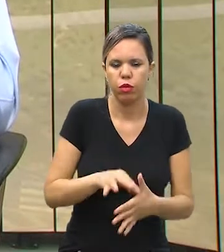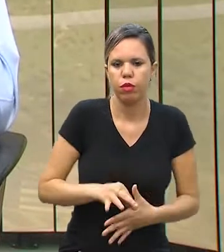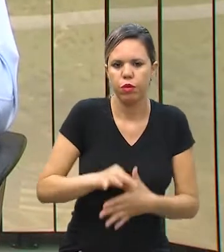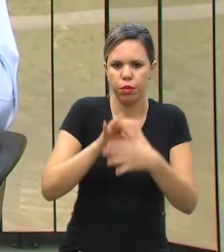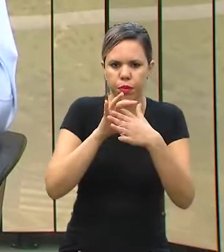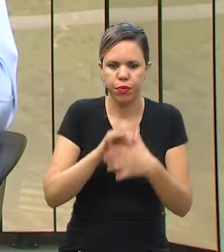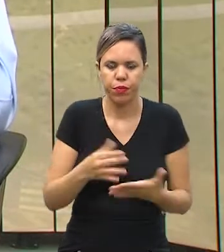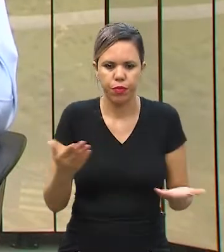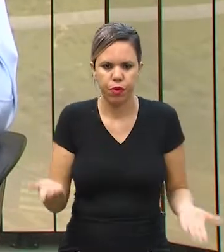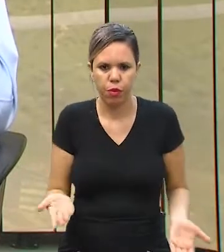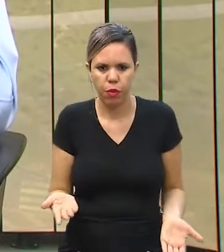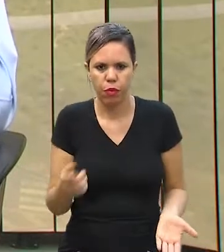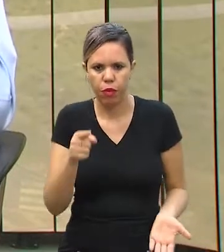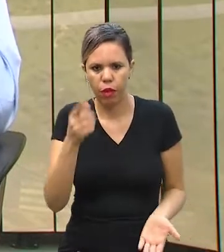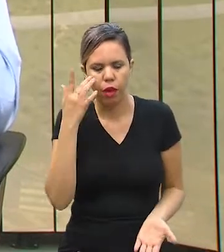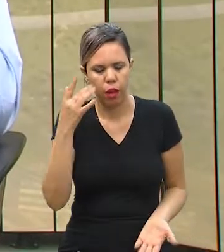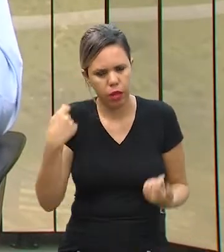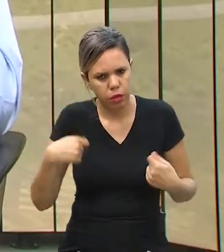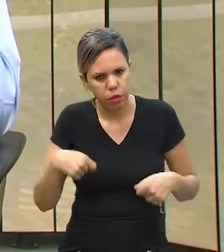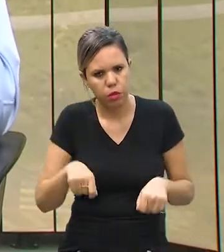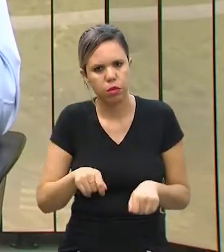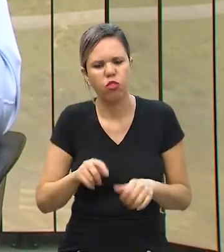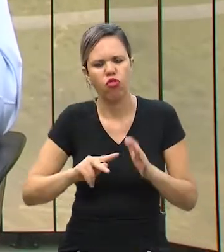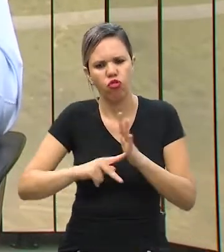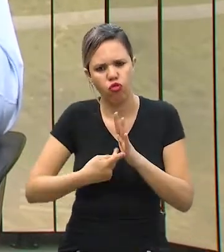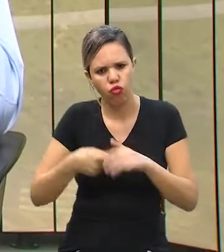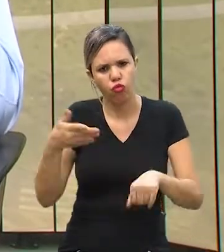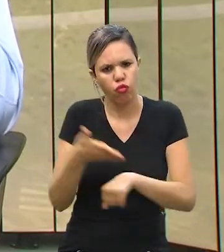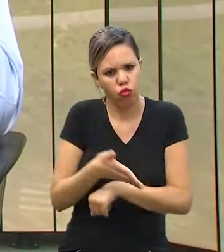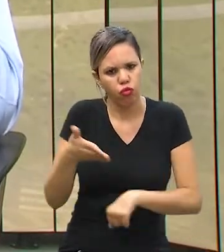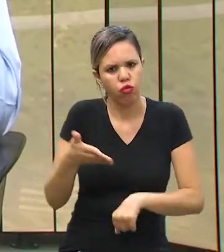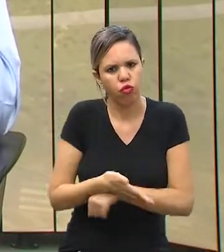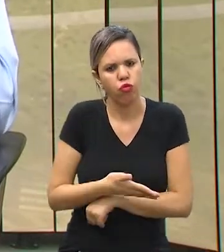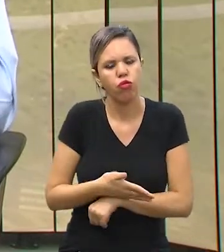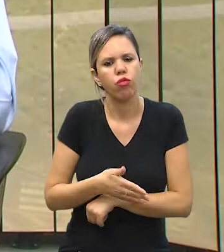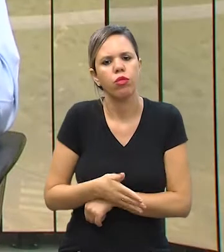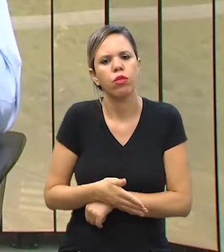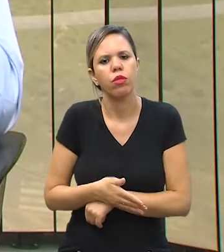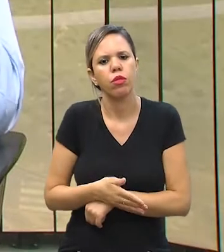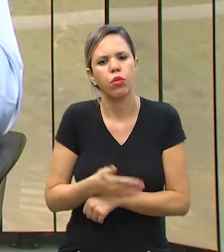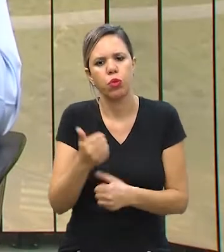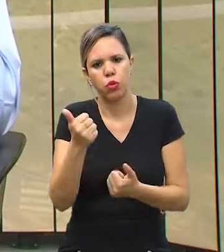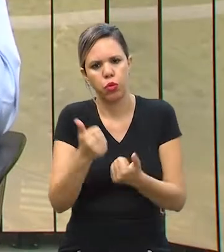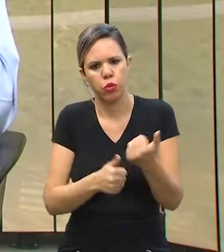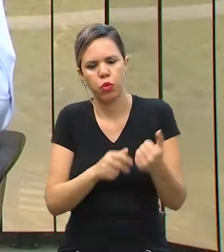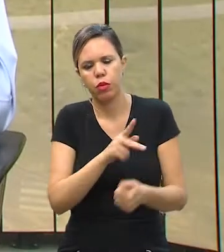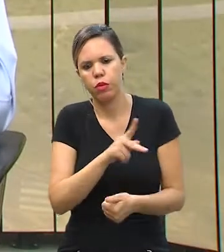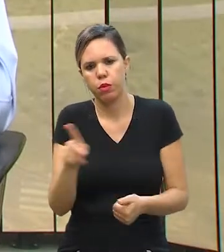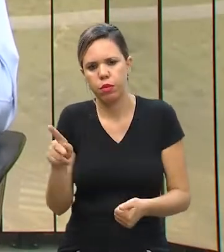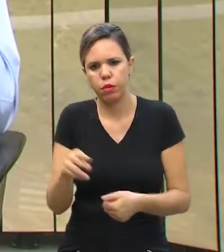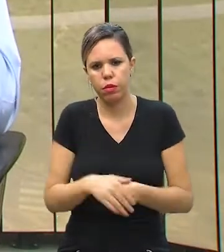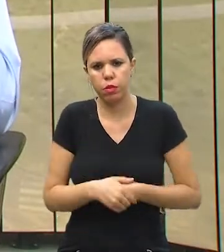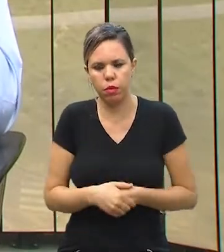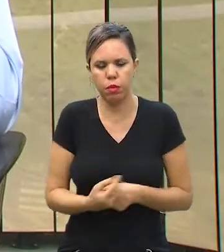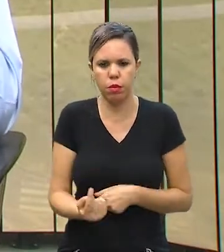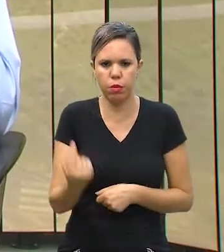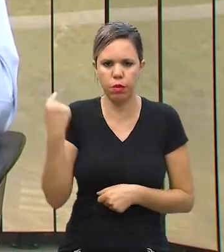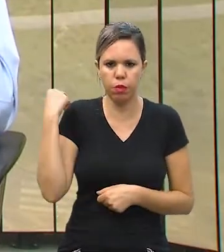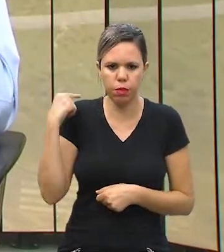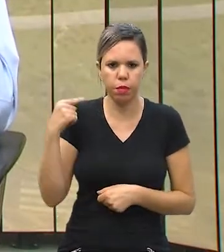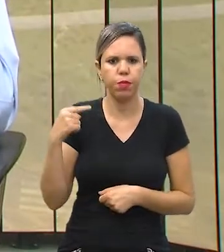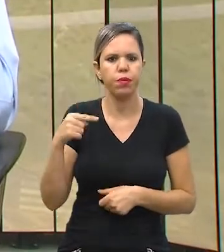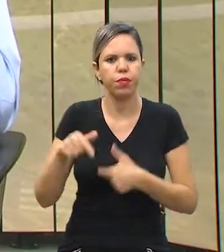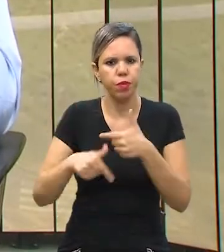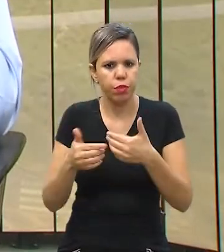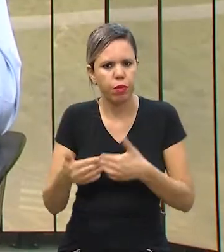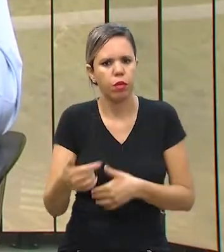ó, Carlinhos, eu acho que você deve estar no sindicato, eu acho que você deve ser um vice-presidente ou um presidente. Na época a gente já tinha um